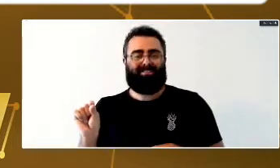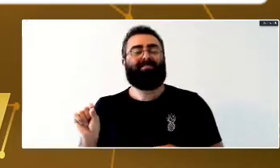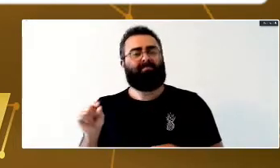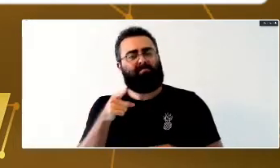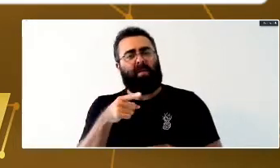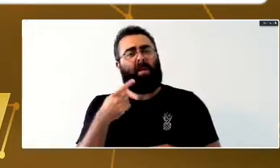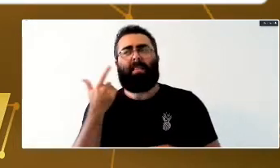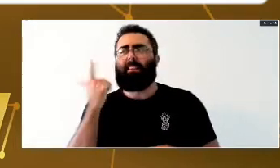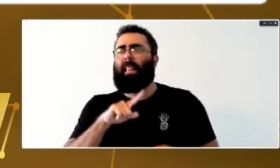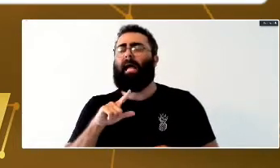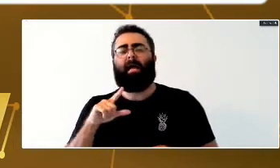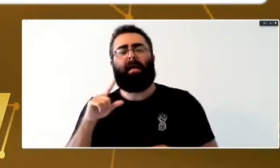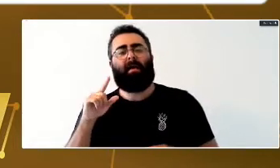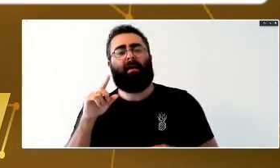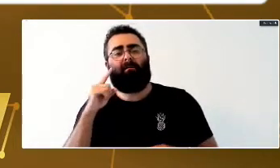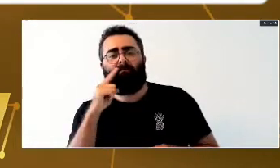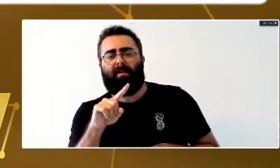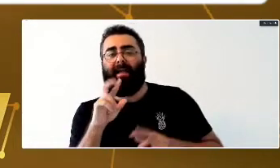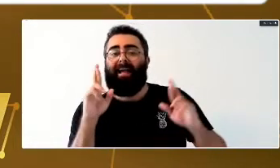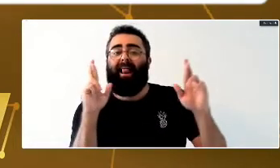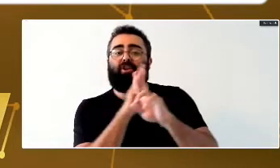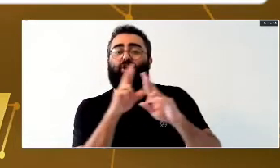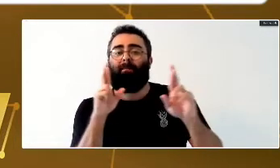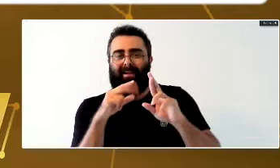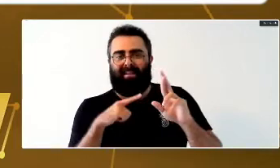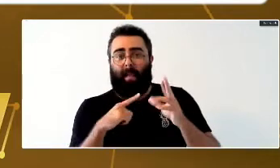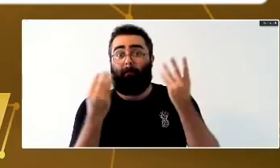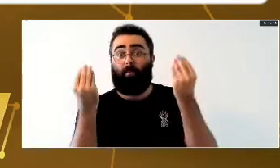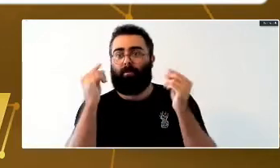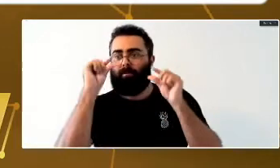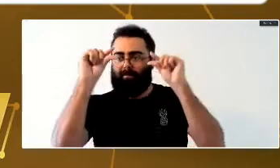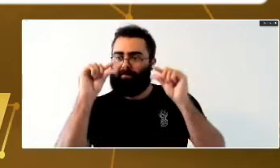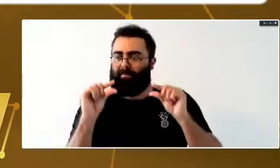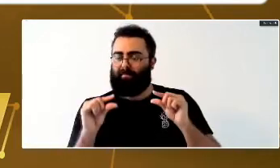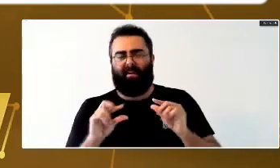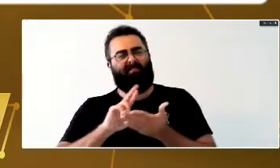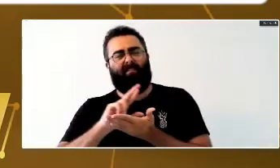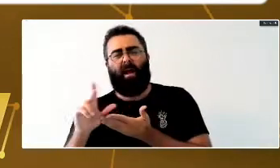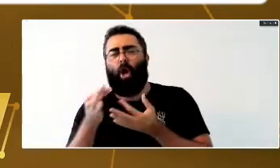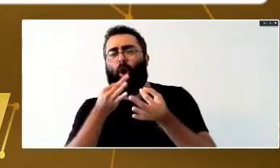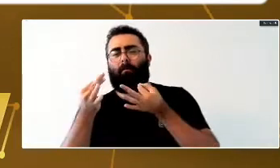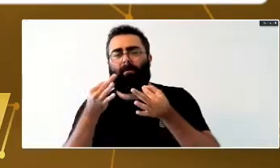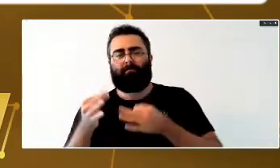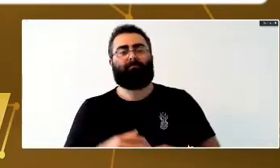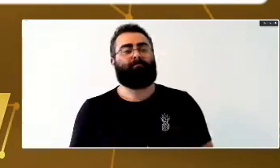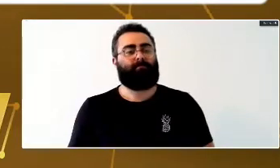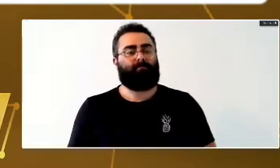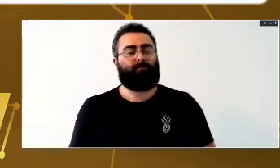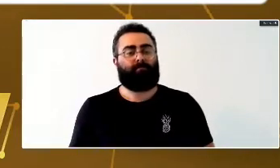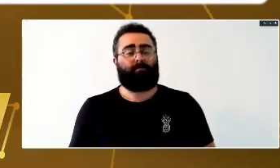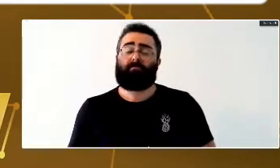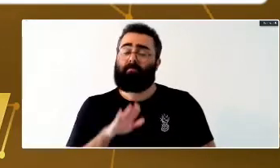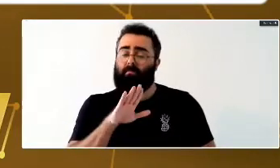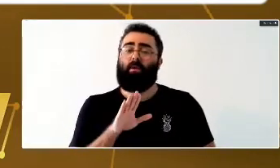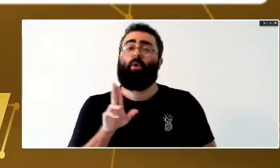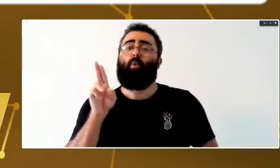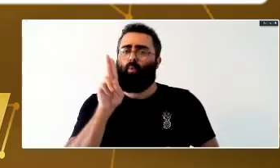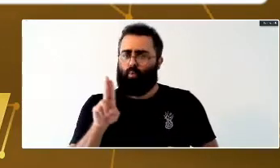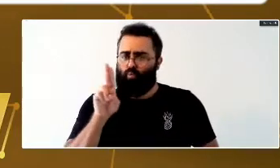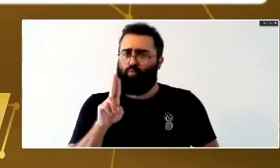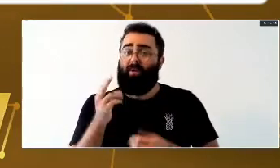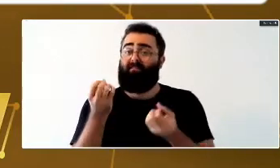porque a gente representa tudo ao mesmo tempo. O uso da informação geográfica, ele traz